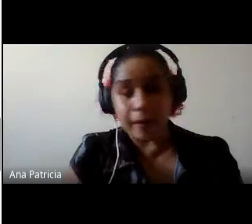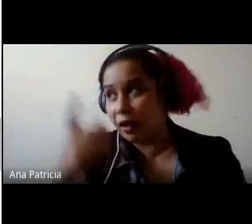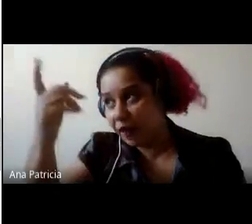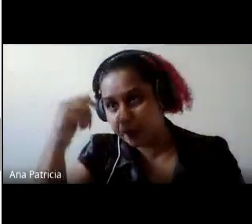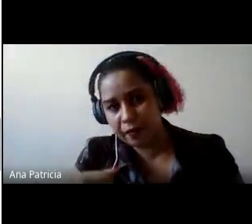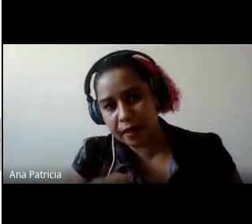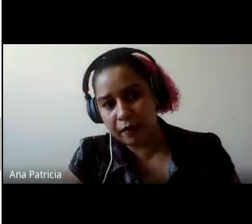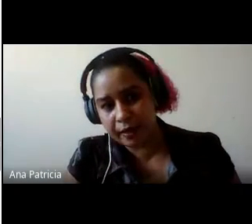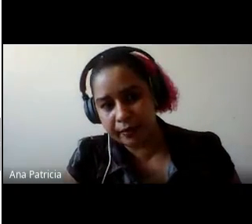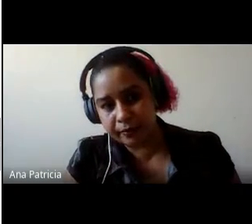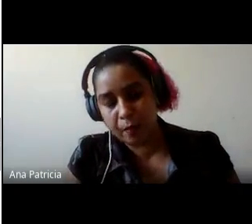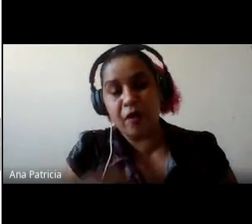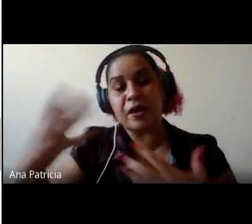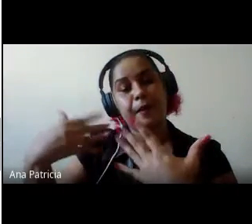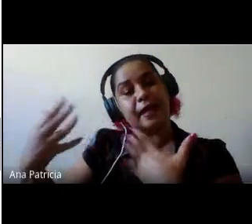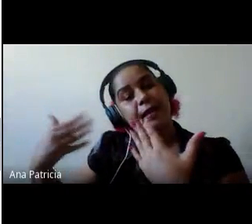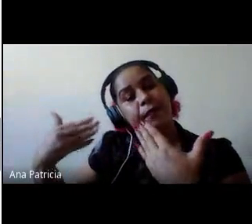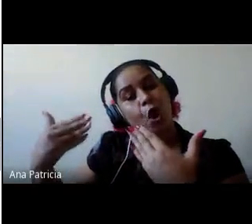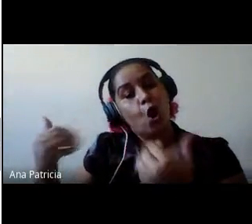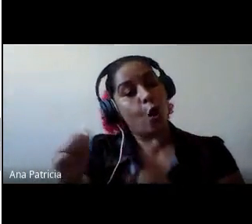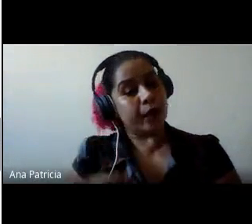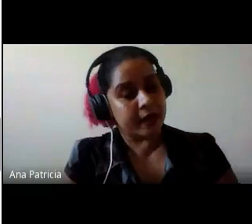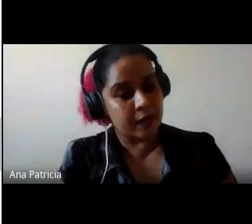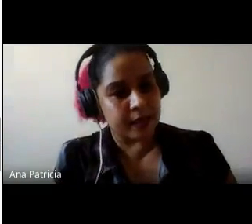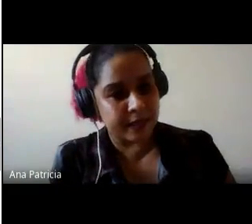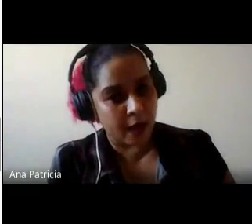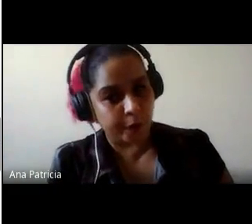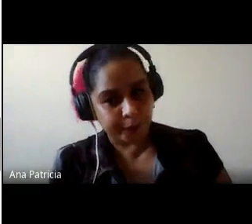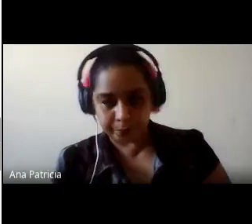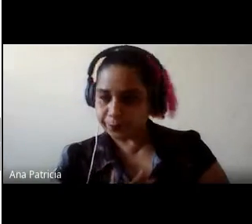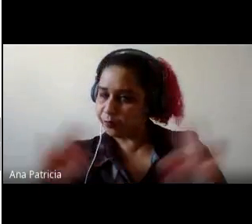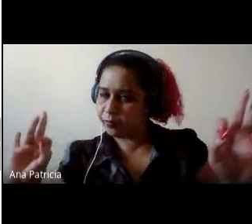para conversar com ele? Como é que eu faço para ter essa comunicação inicial?